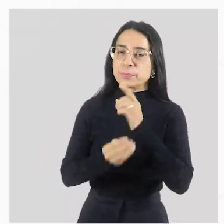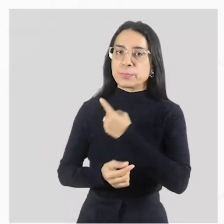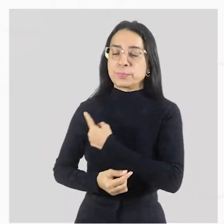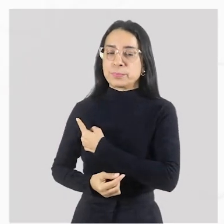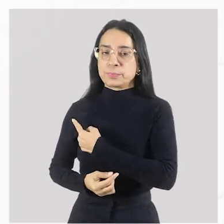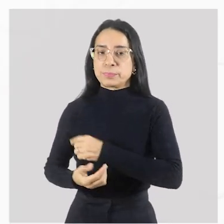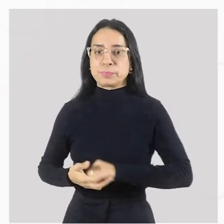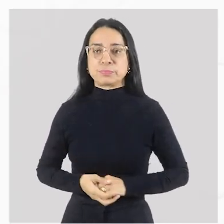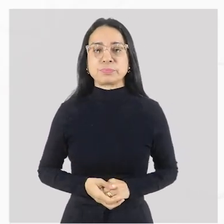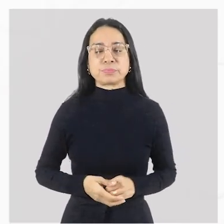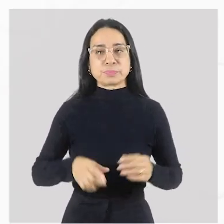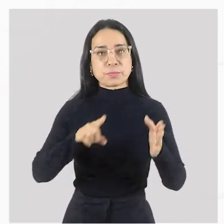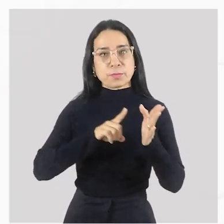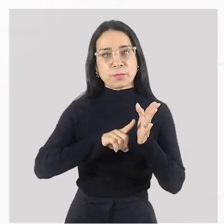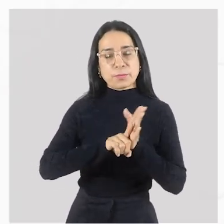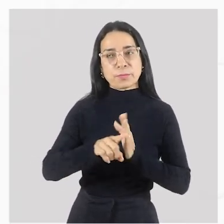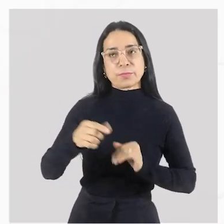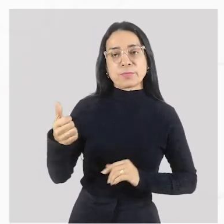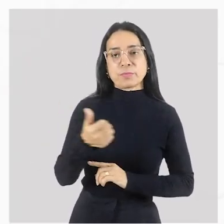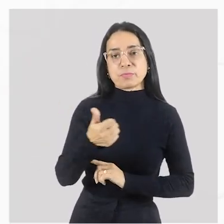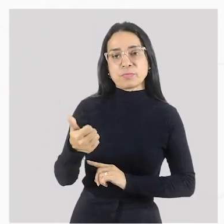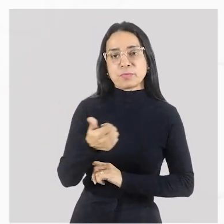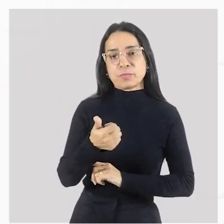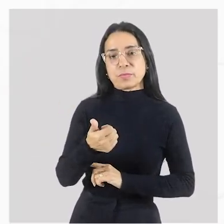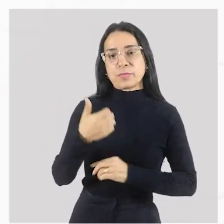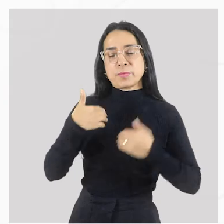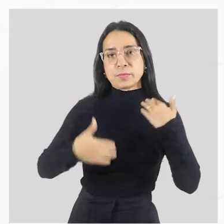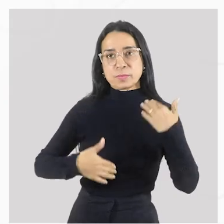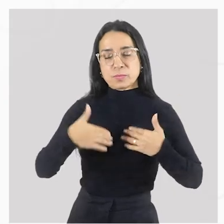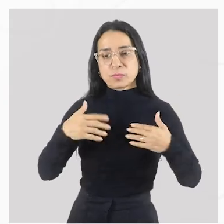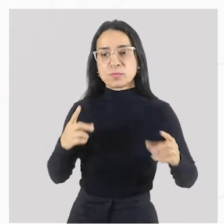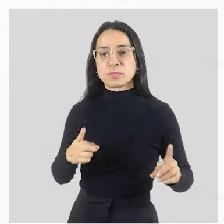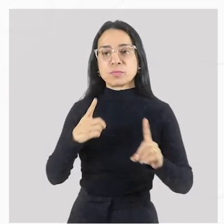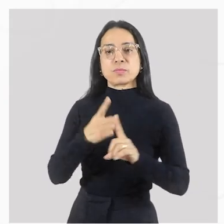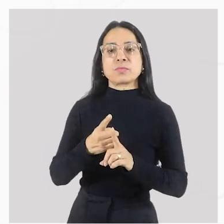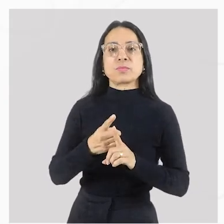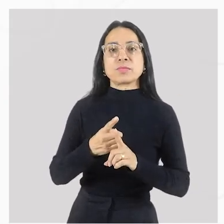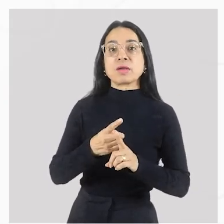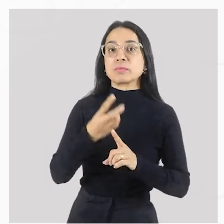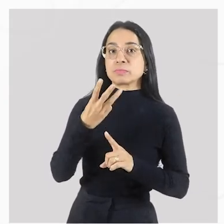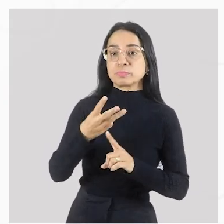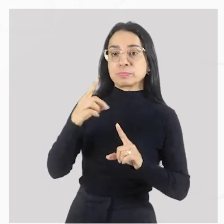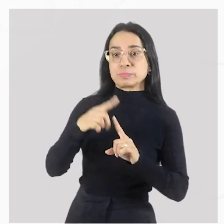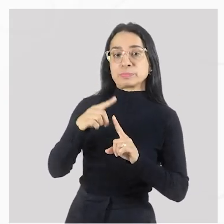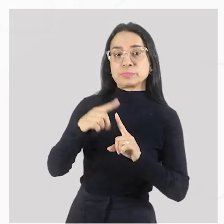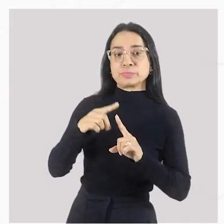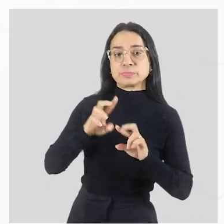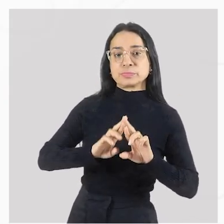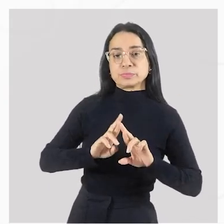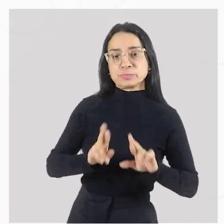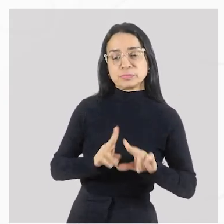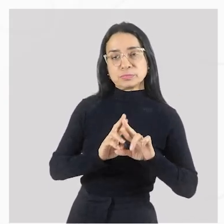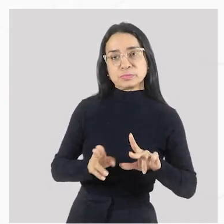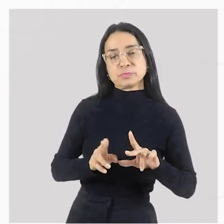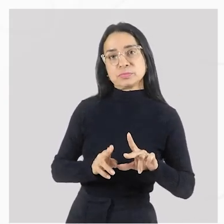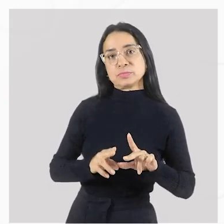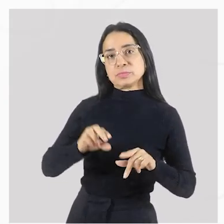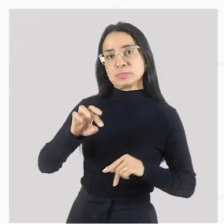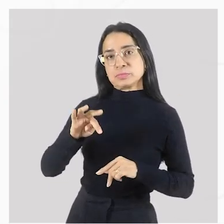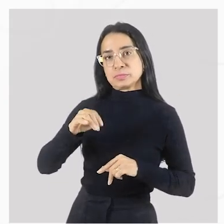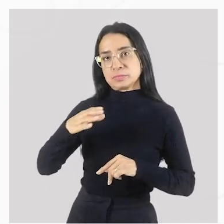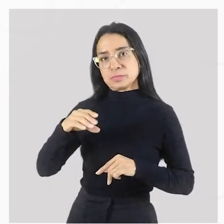hoje. Questão número 1. No corpo humano são encontrados 3 tipos diferentes de tecido